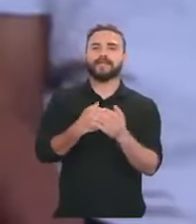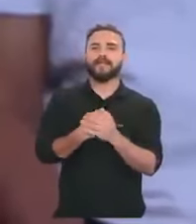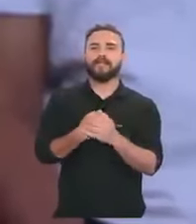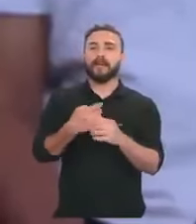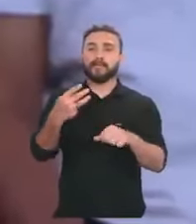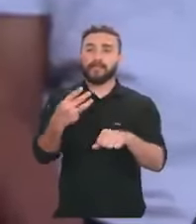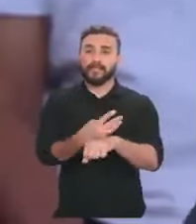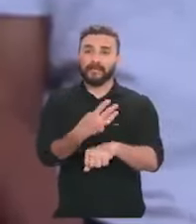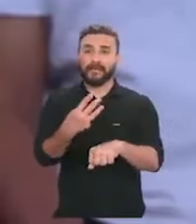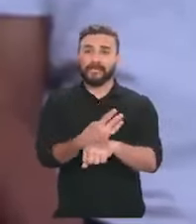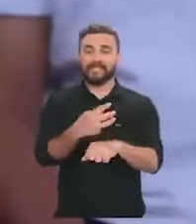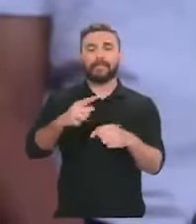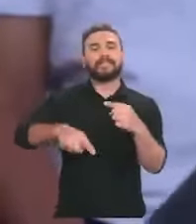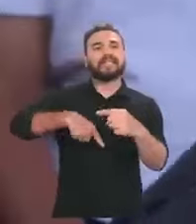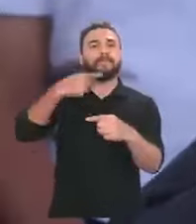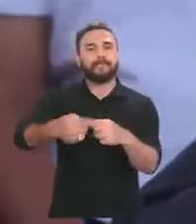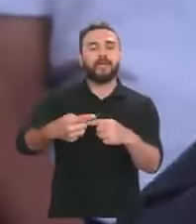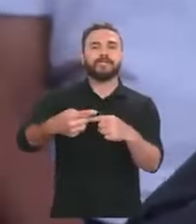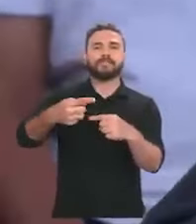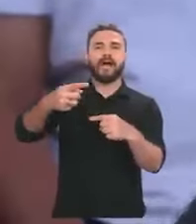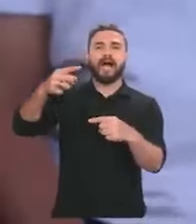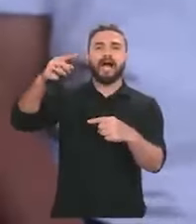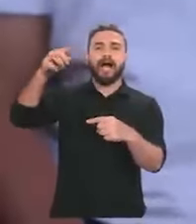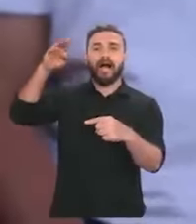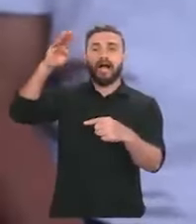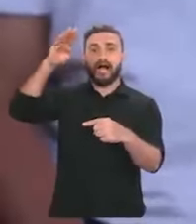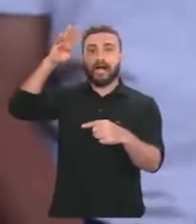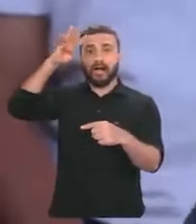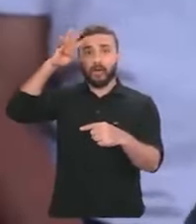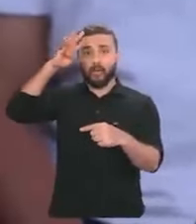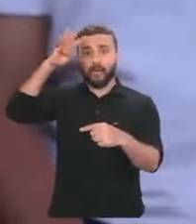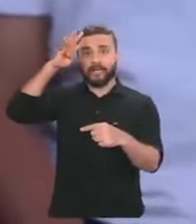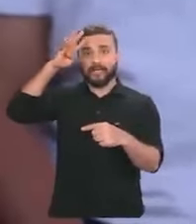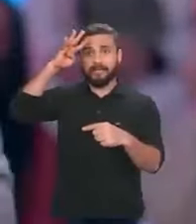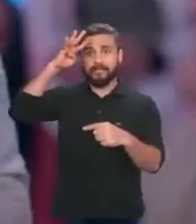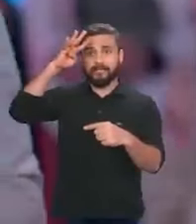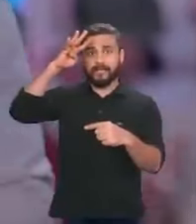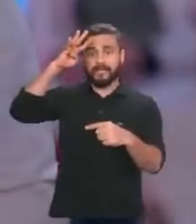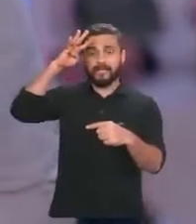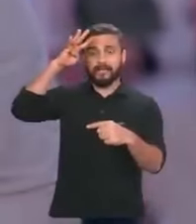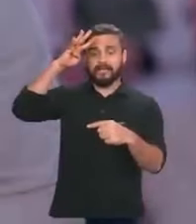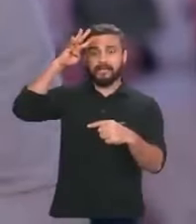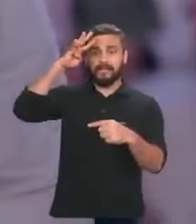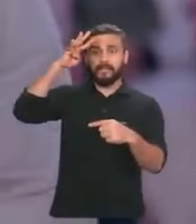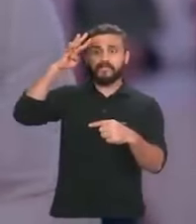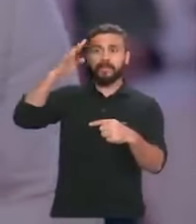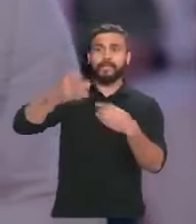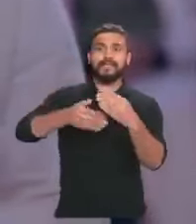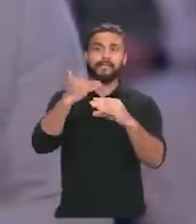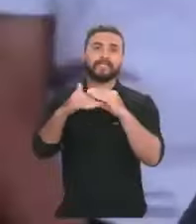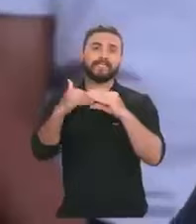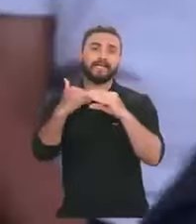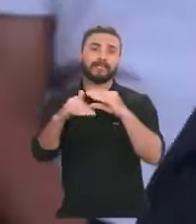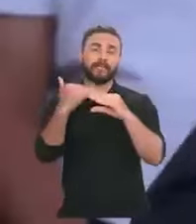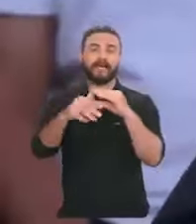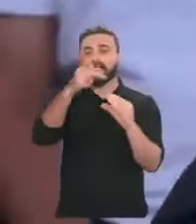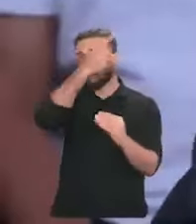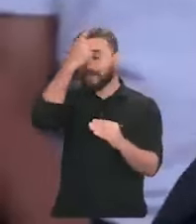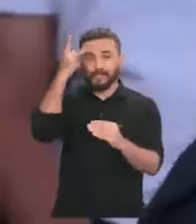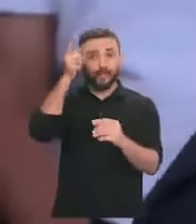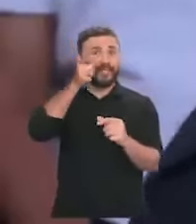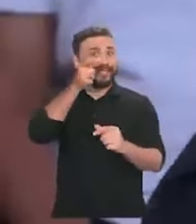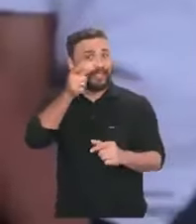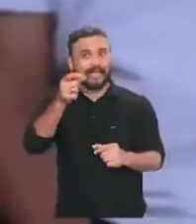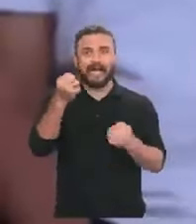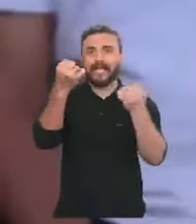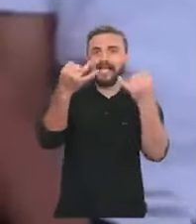quarta-feira a gente vai ter uma live onde a gente vai tirar todas as dúvidas das pessoas que estão interessadas, e a gente vai explicar